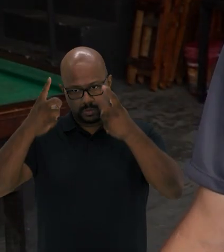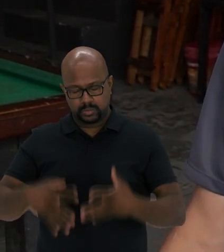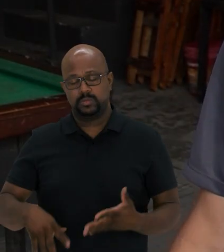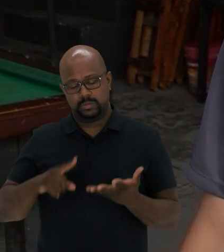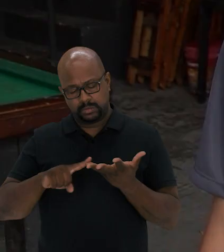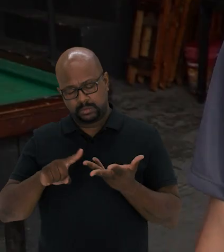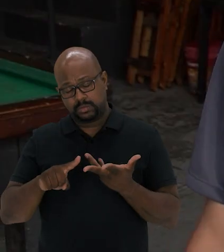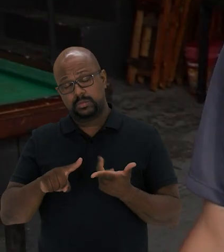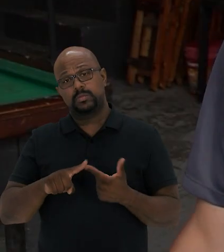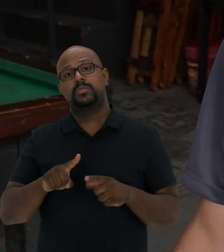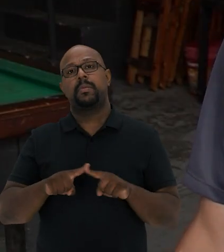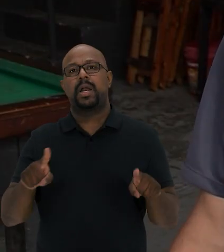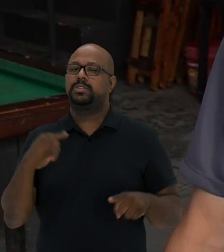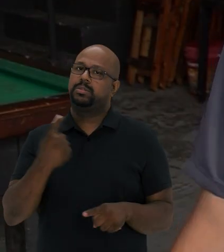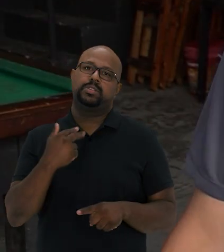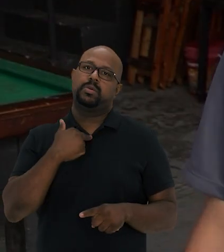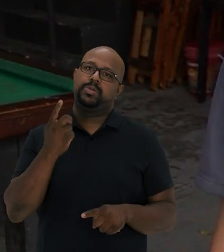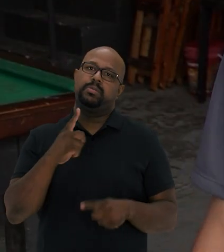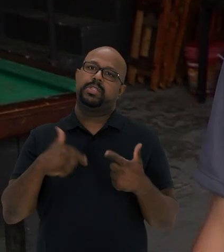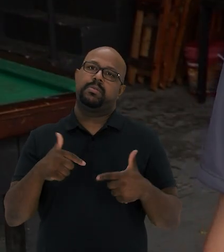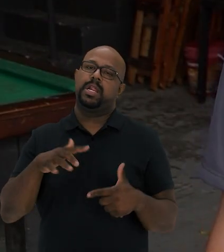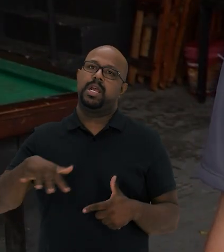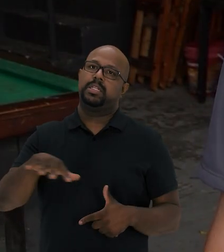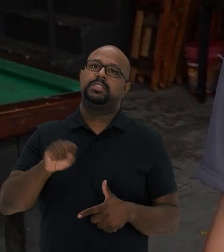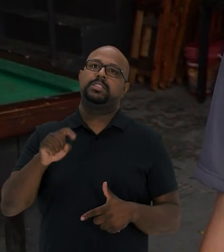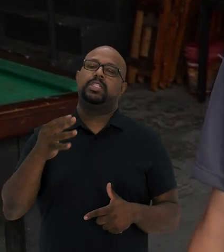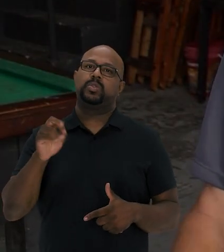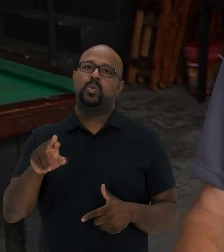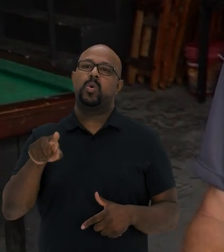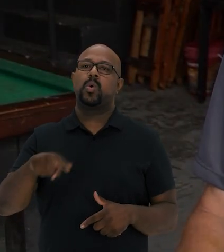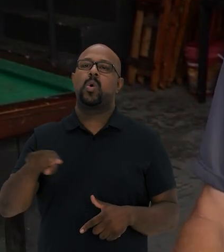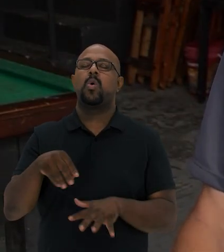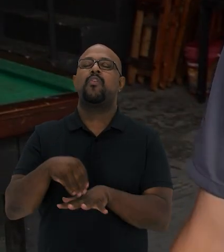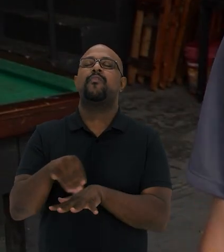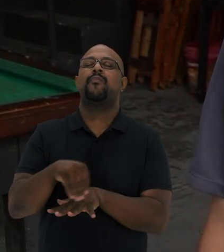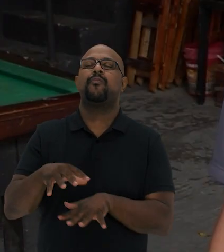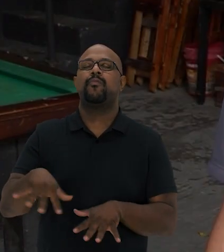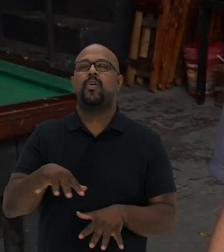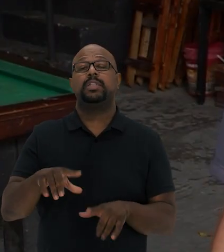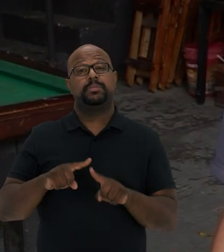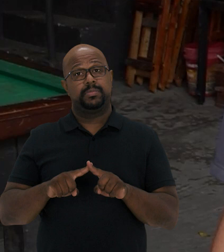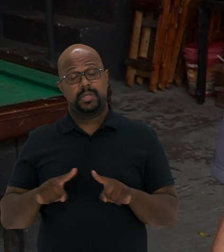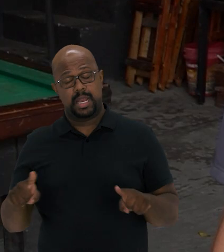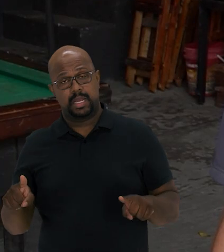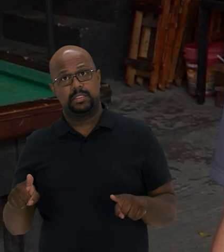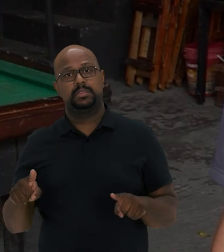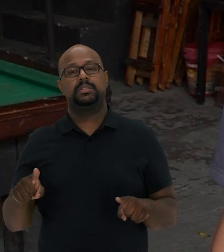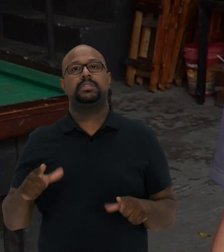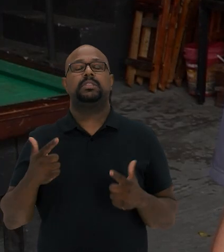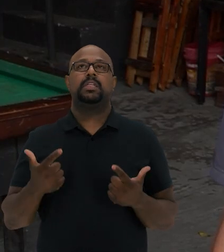justificado, explicado, mas não poderíamos mais trabalhar nesse setor com fósseis. Mas,